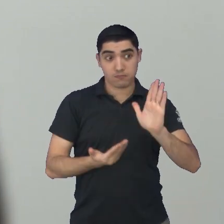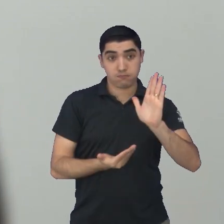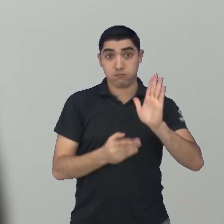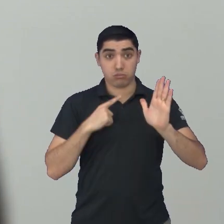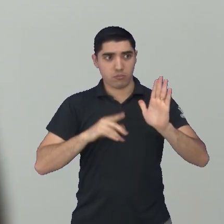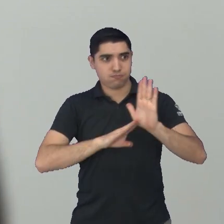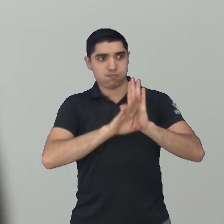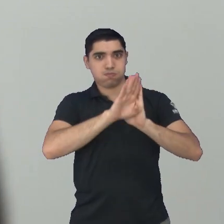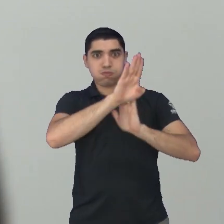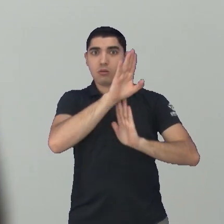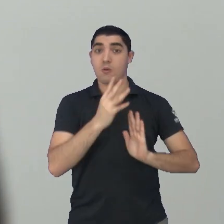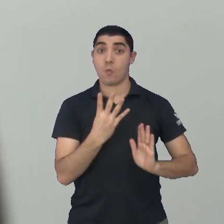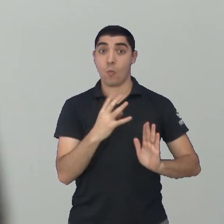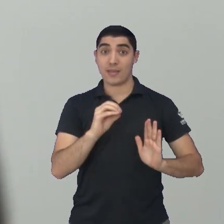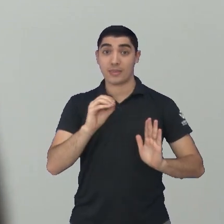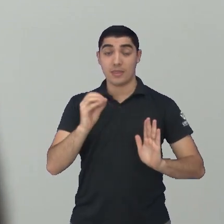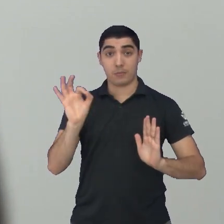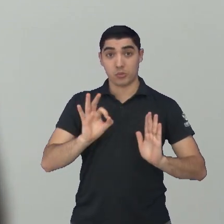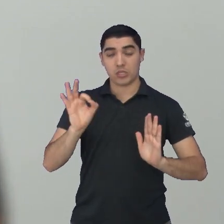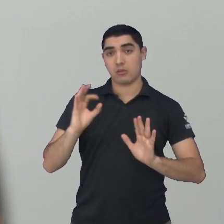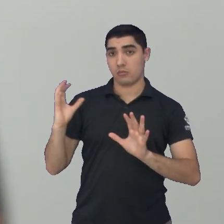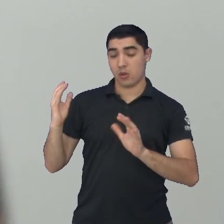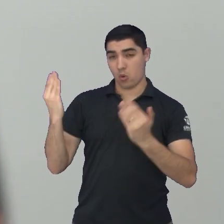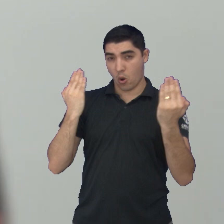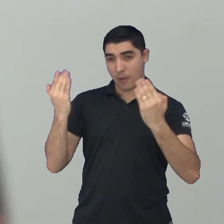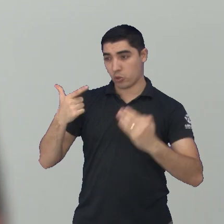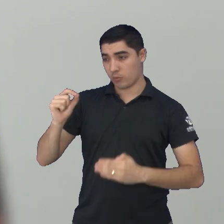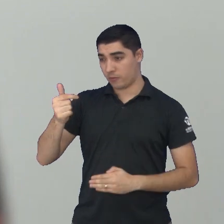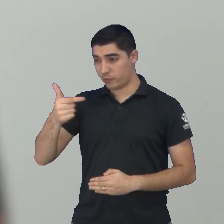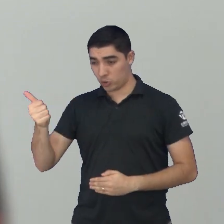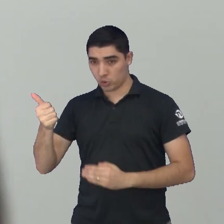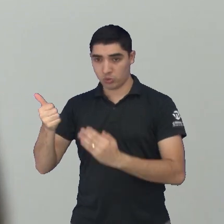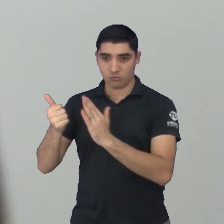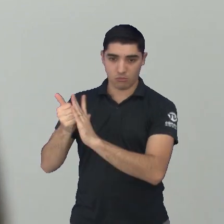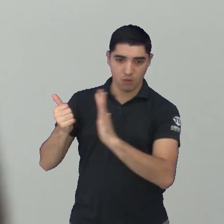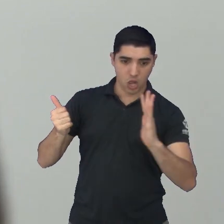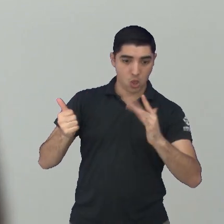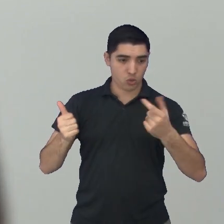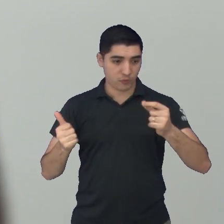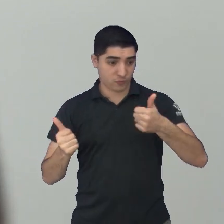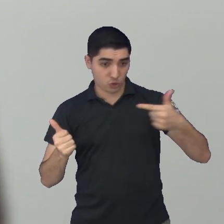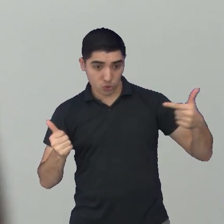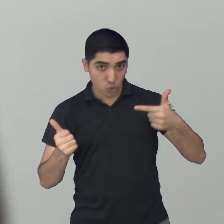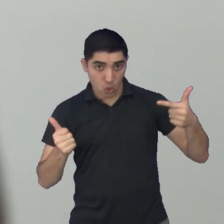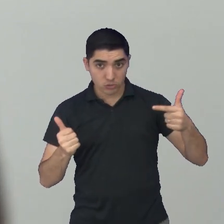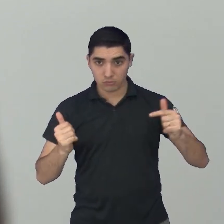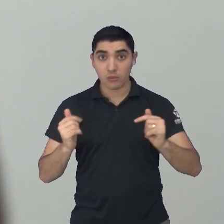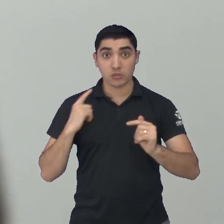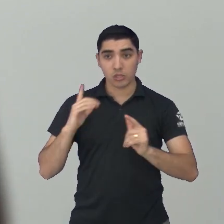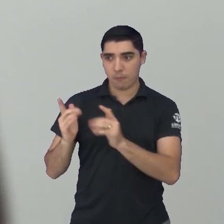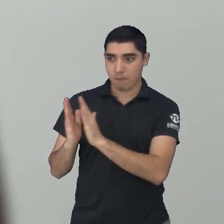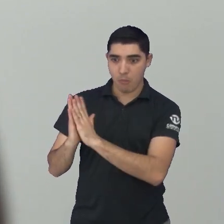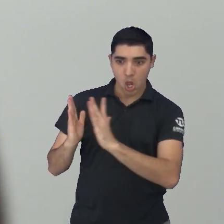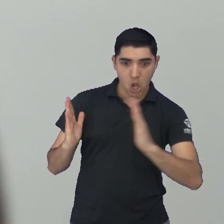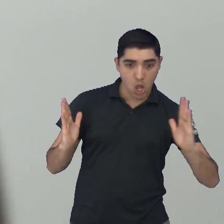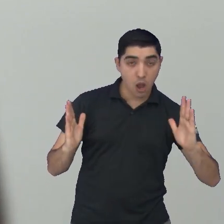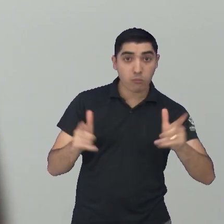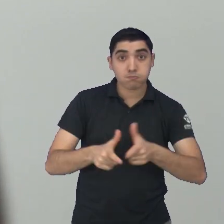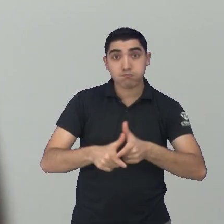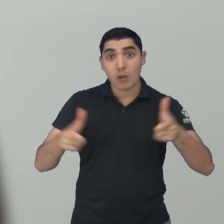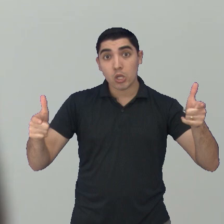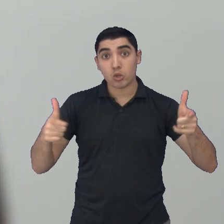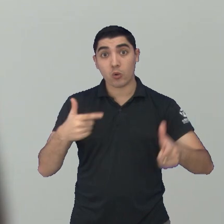né? Cresceu de 2021 para 2022 40%, e a gente tem certeza que do ano passado para esse também continua